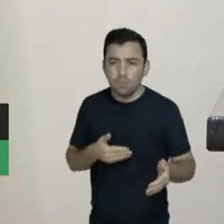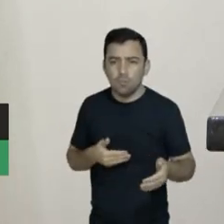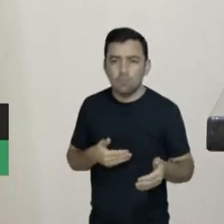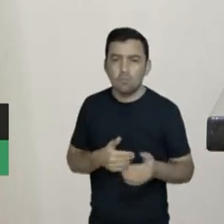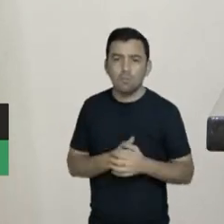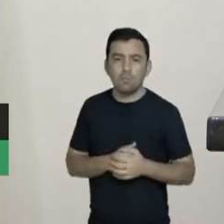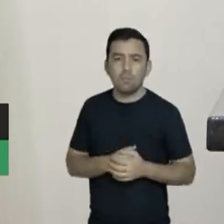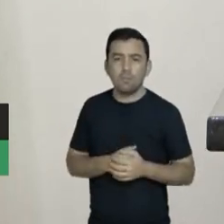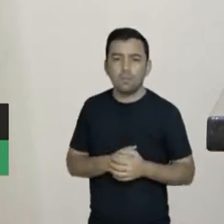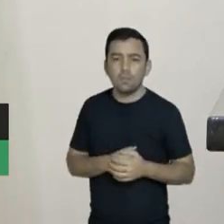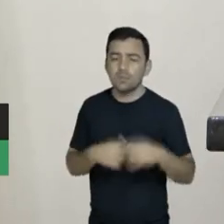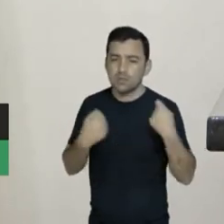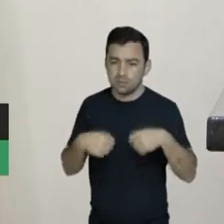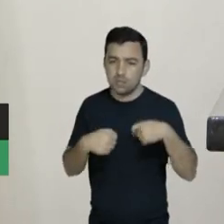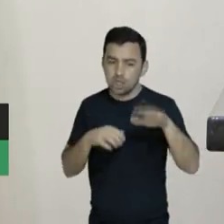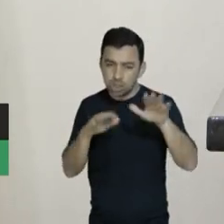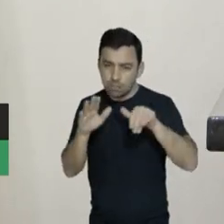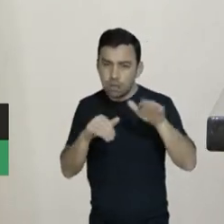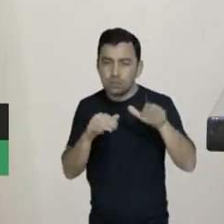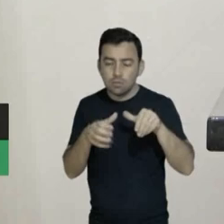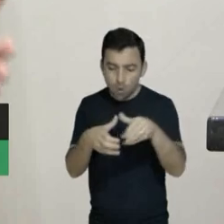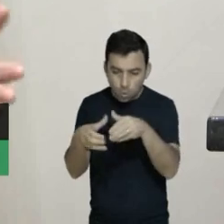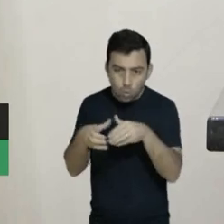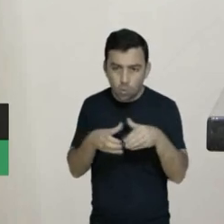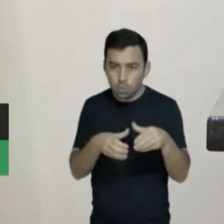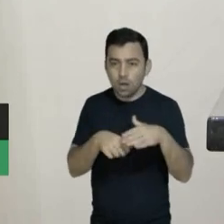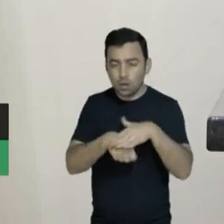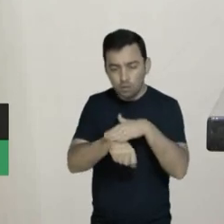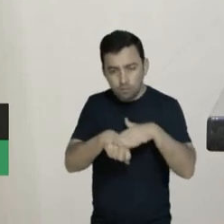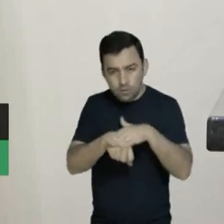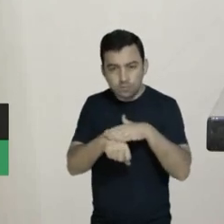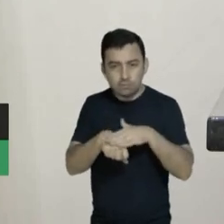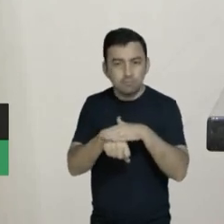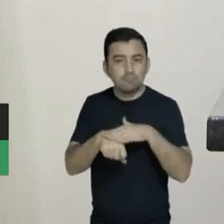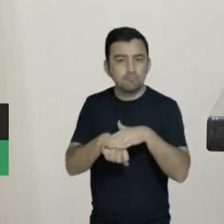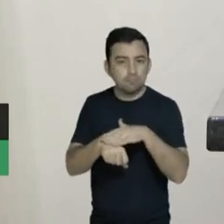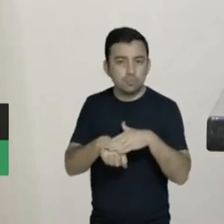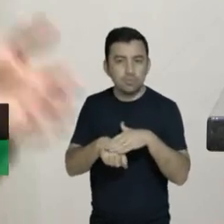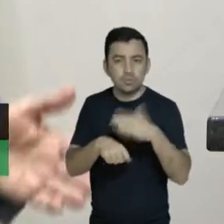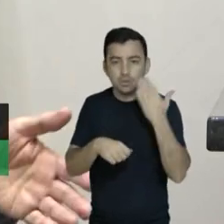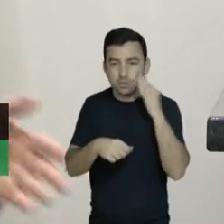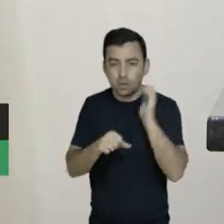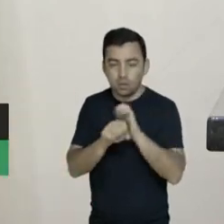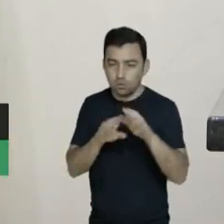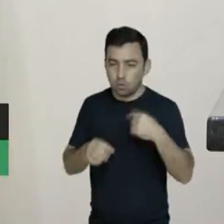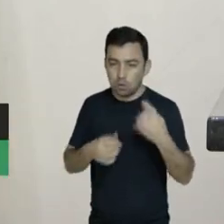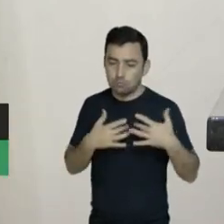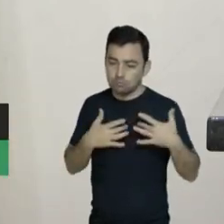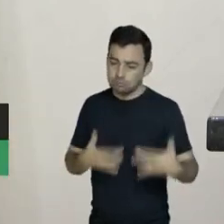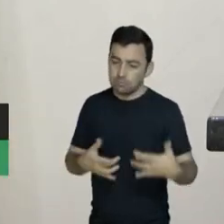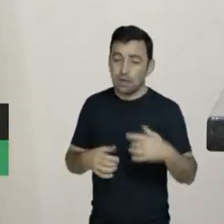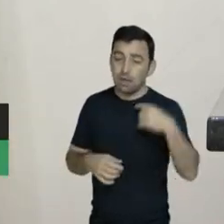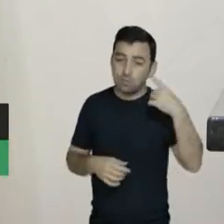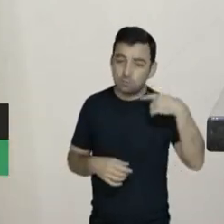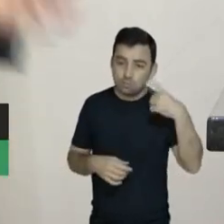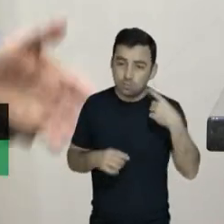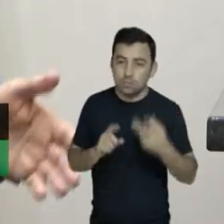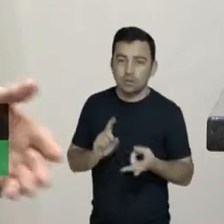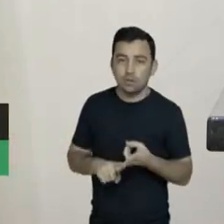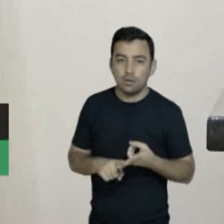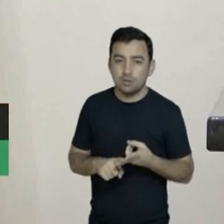ruins, chame as casas para conversarem. Nós colocamos à disposição advogado,